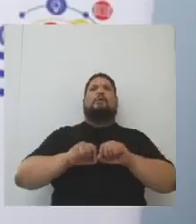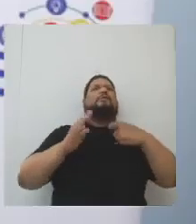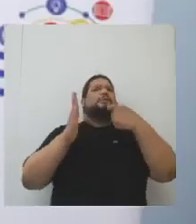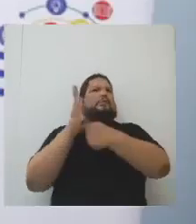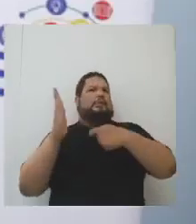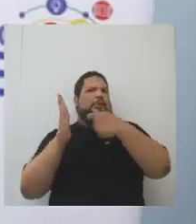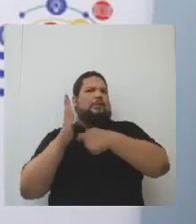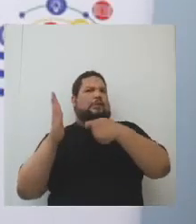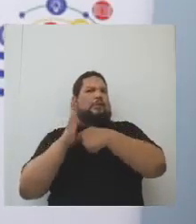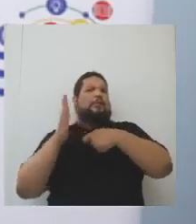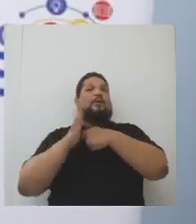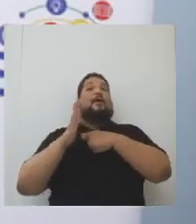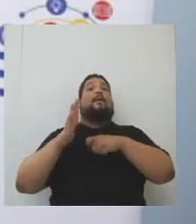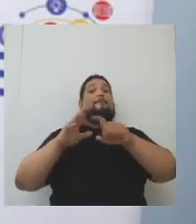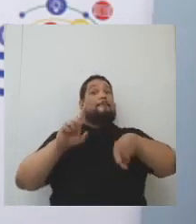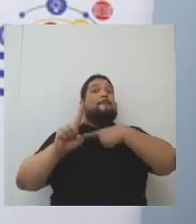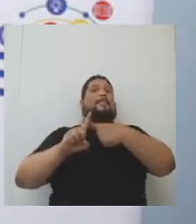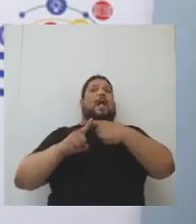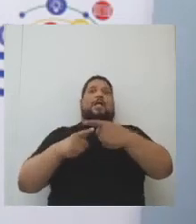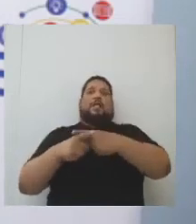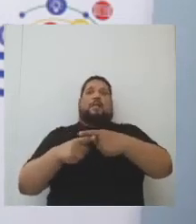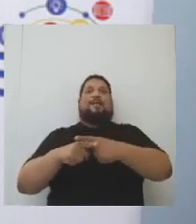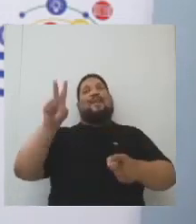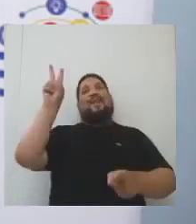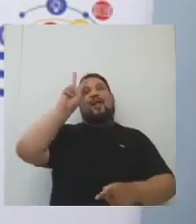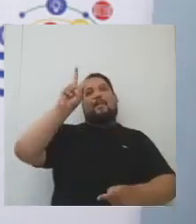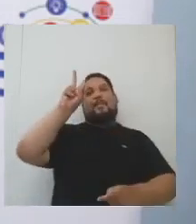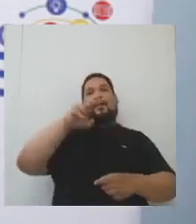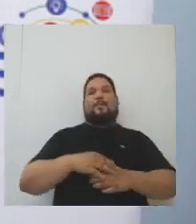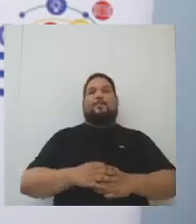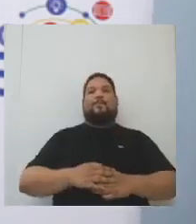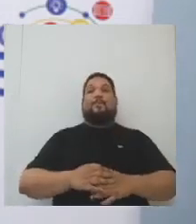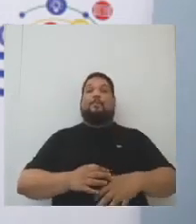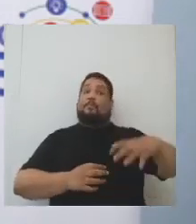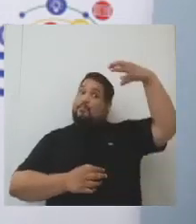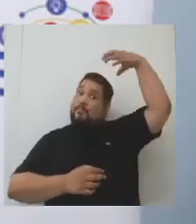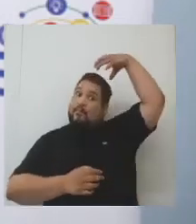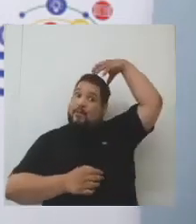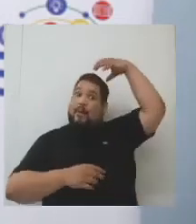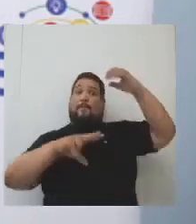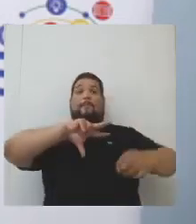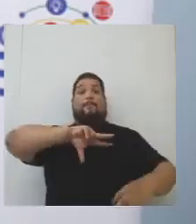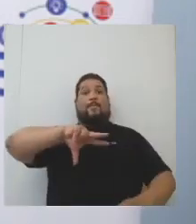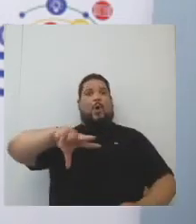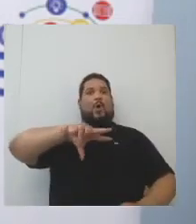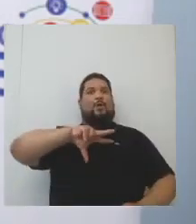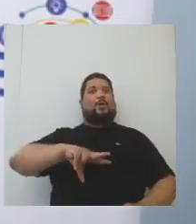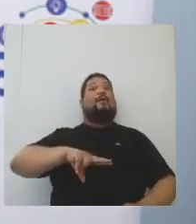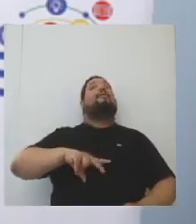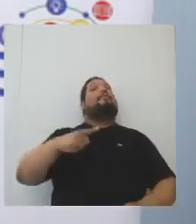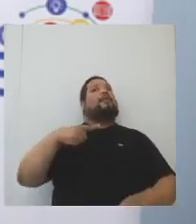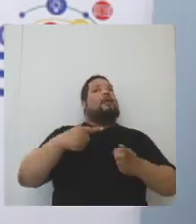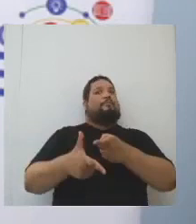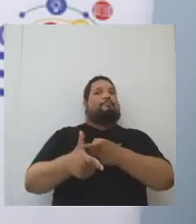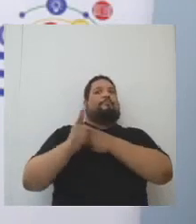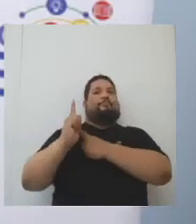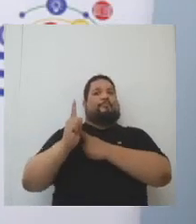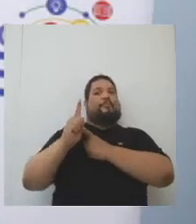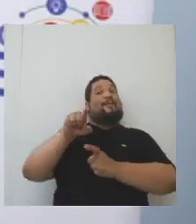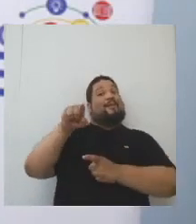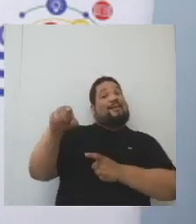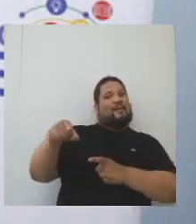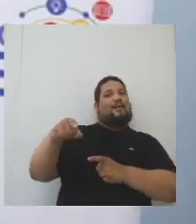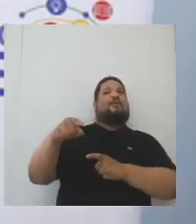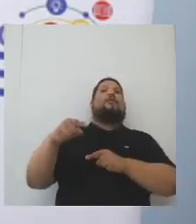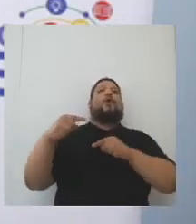Por quê? Uma coisa você deve lembrar. A coroa portuguesa tinha dívidas enormes com a